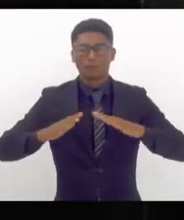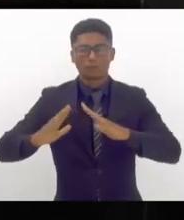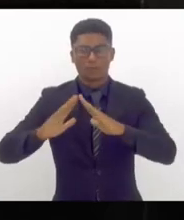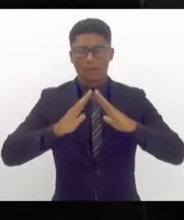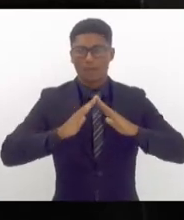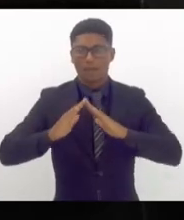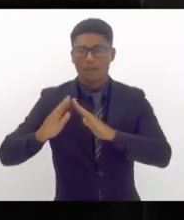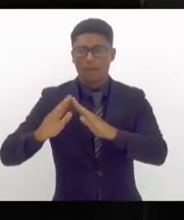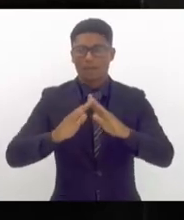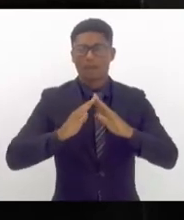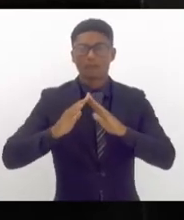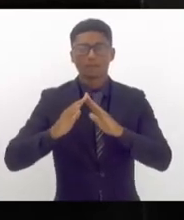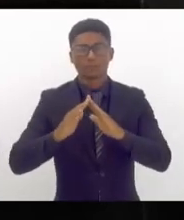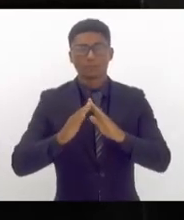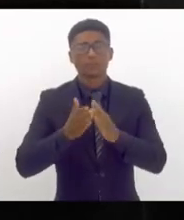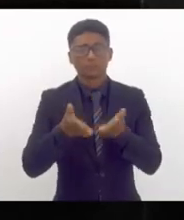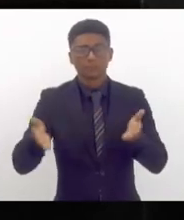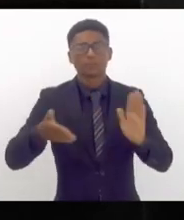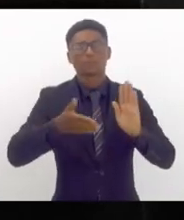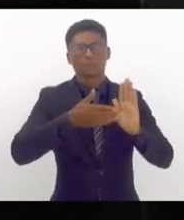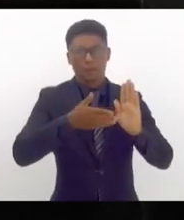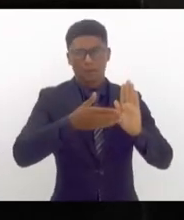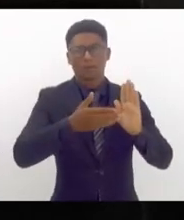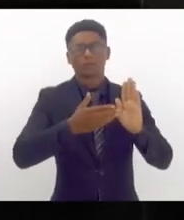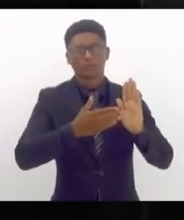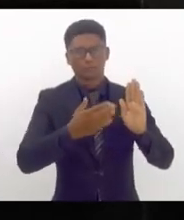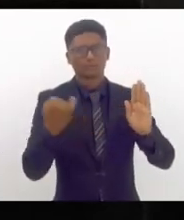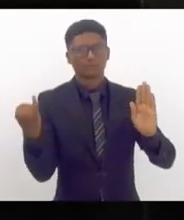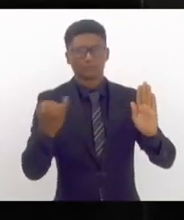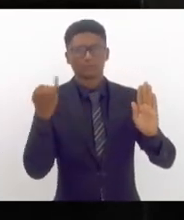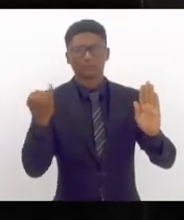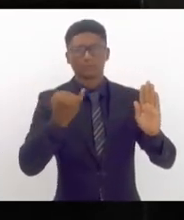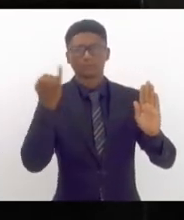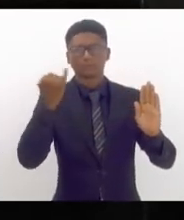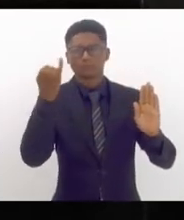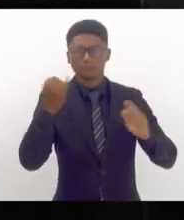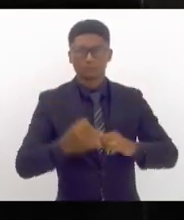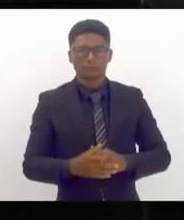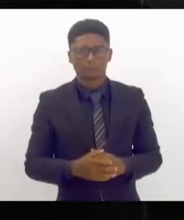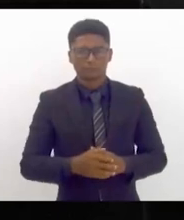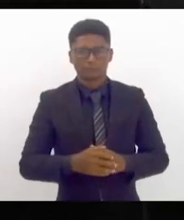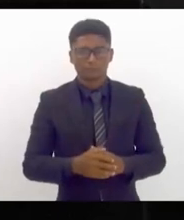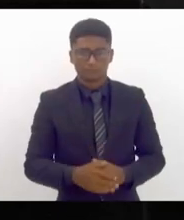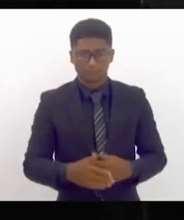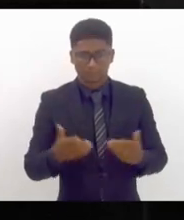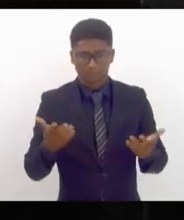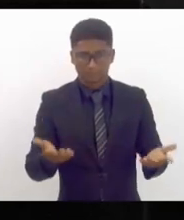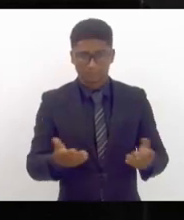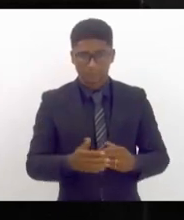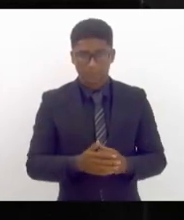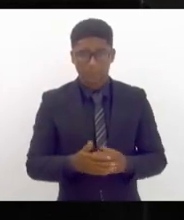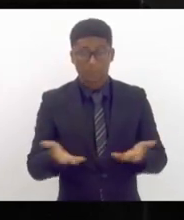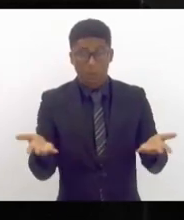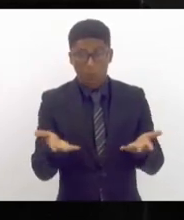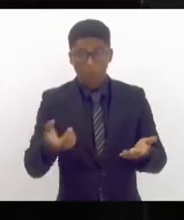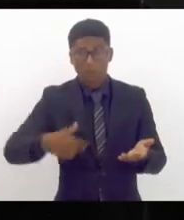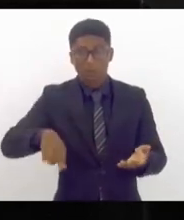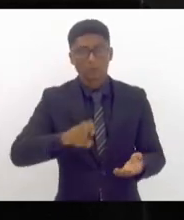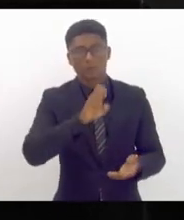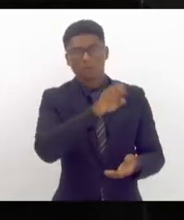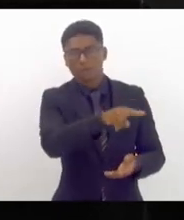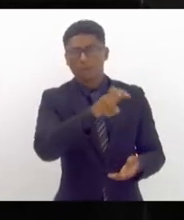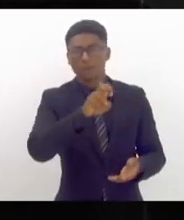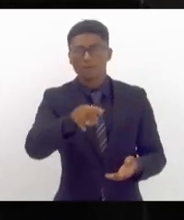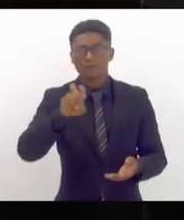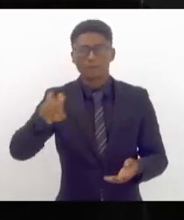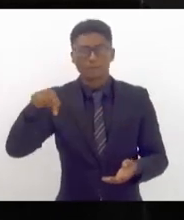trazem consigo pautas tão fundamentais para a dignidade humana. Então, tudo que vemos hoje no estado